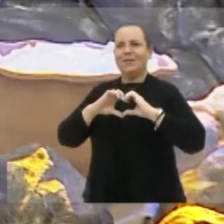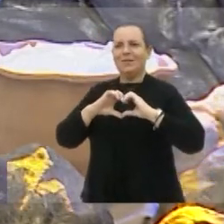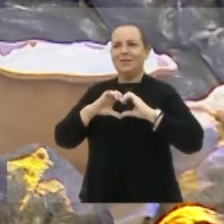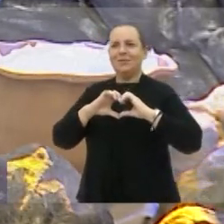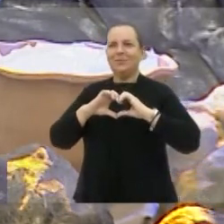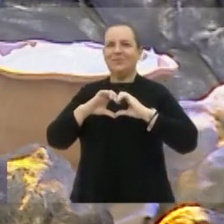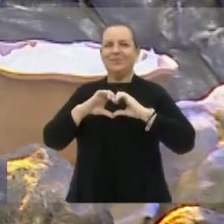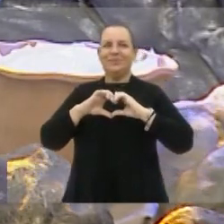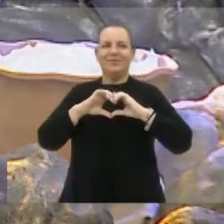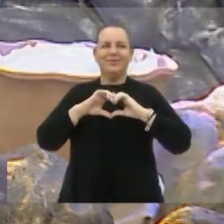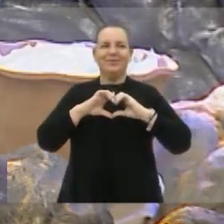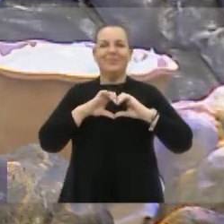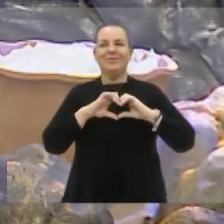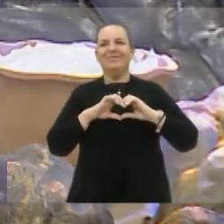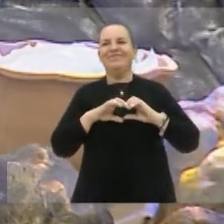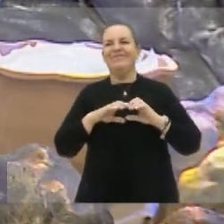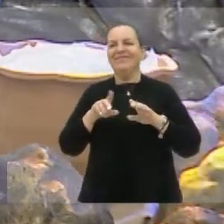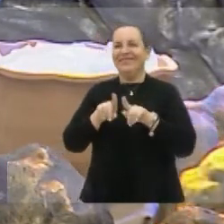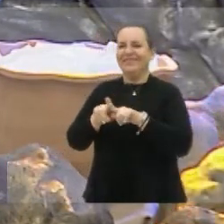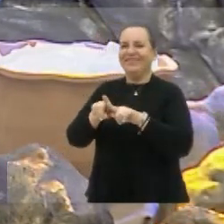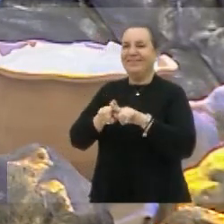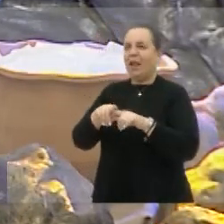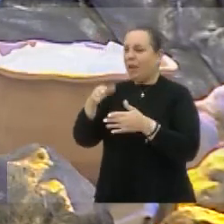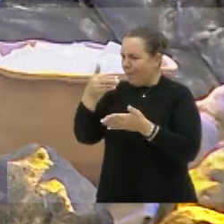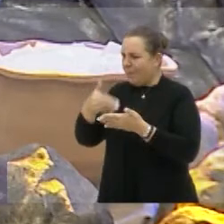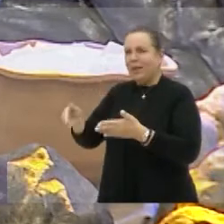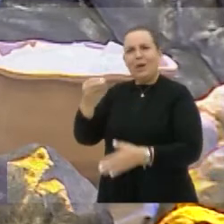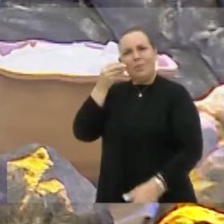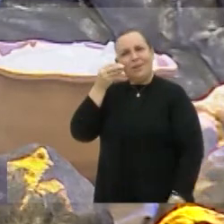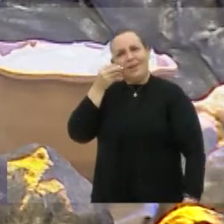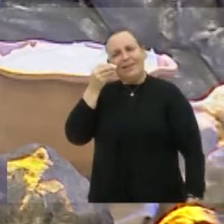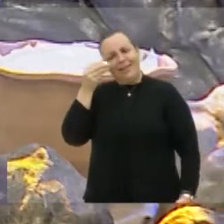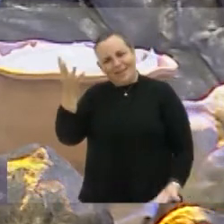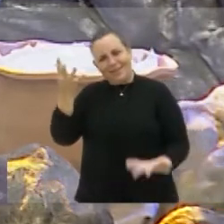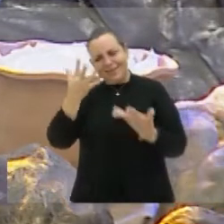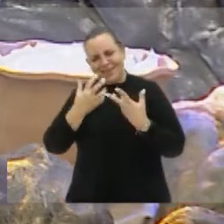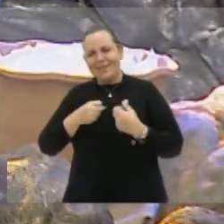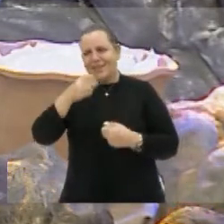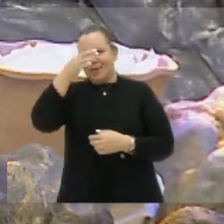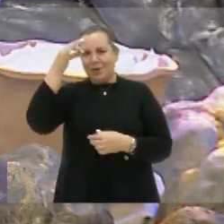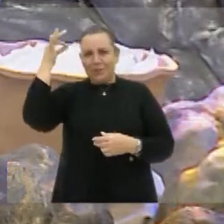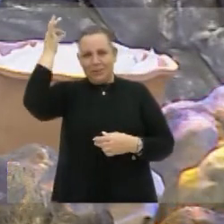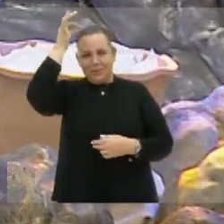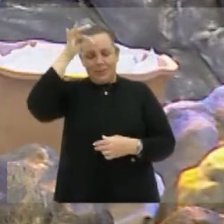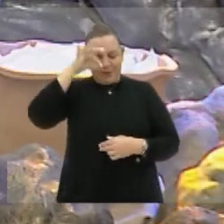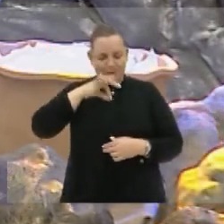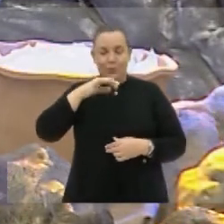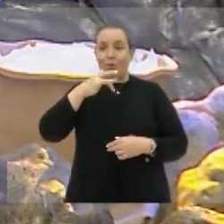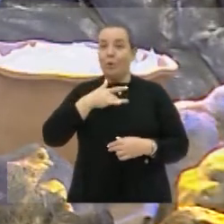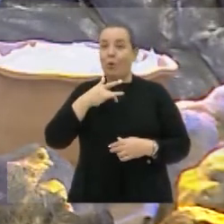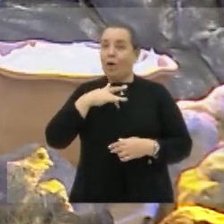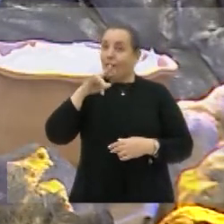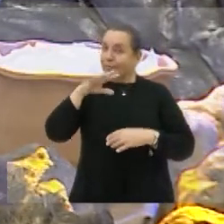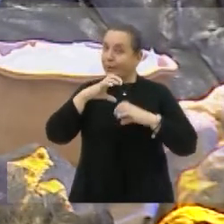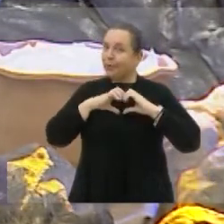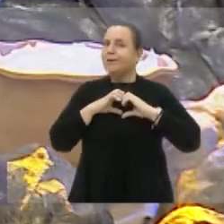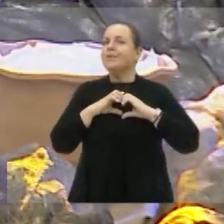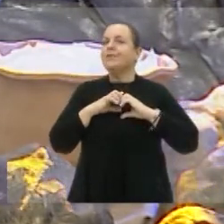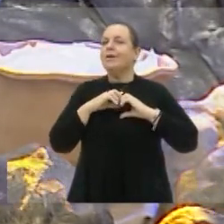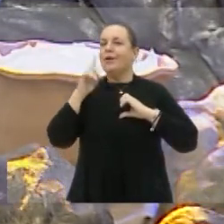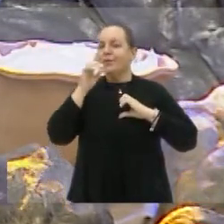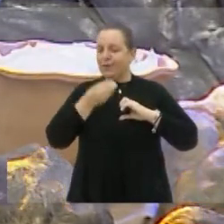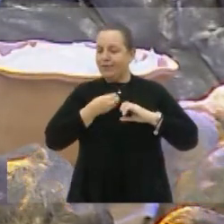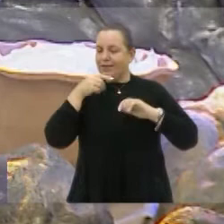irmão, não perca a oportunidade de deixar o Espírito Santo tocar o seu coração. Você não está aqui à toa,